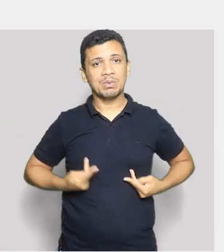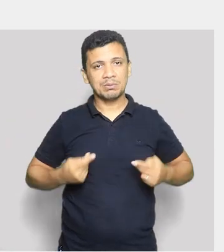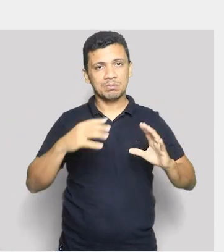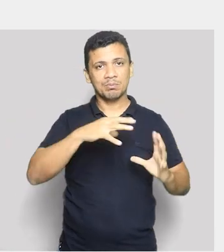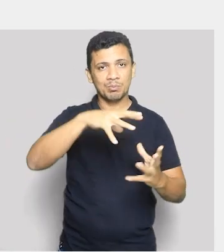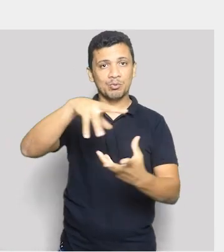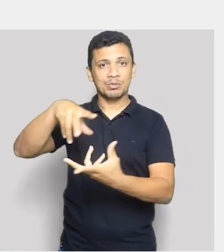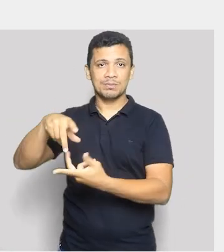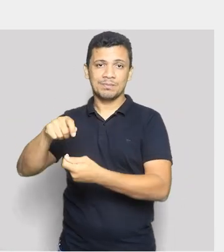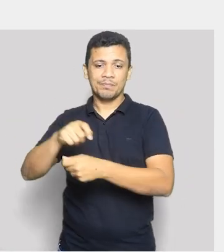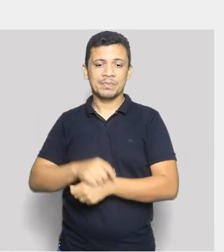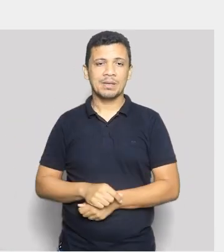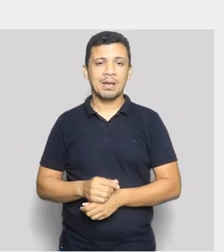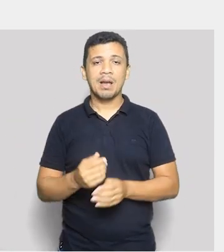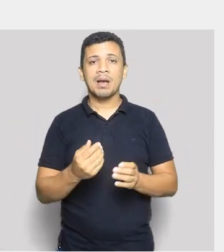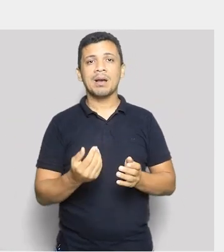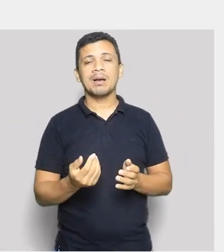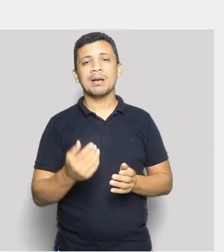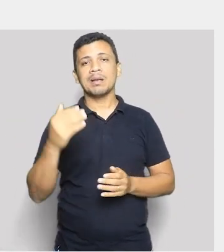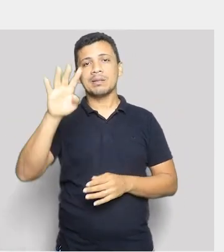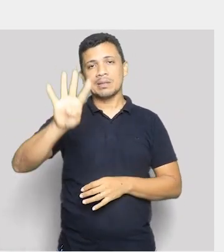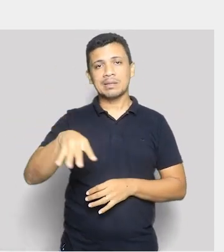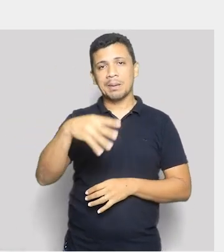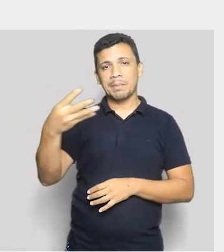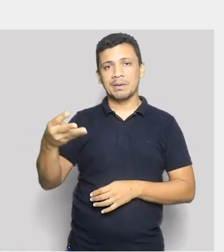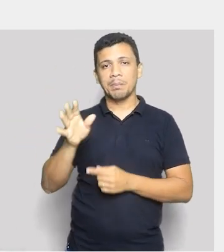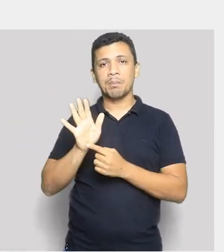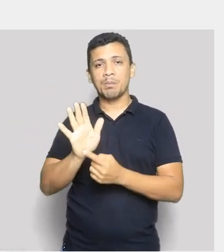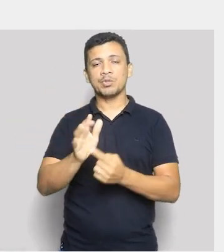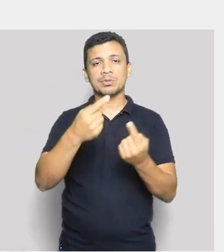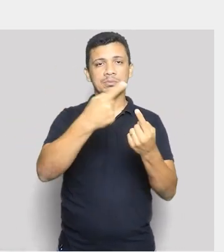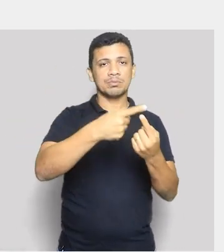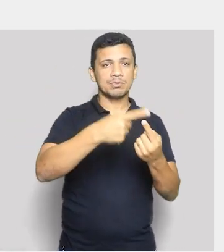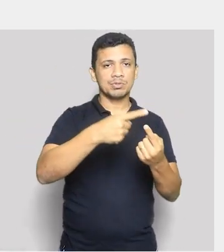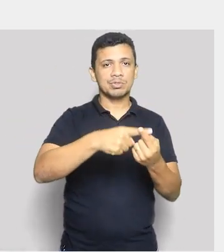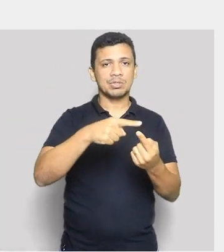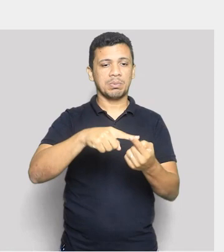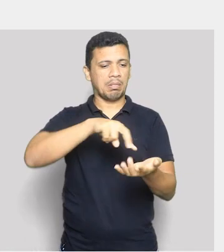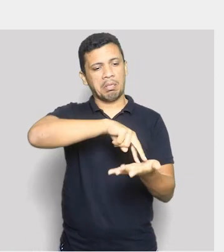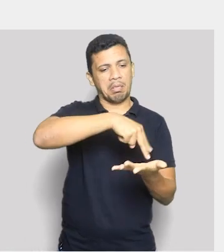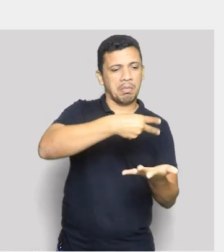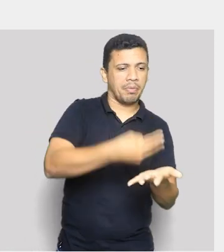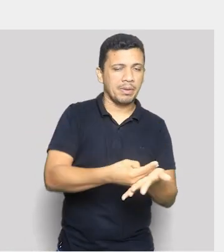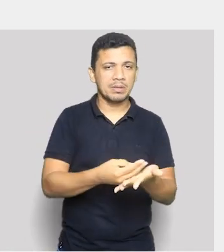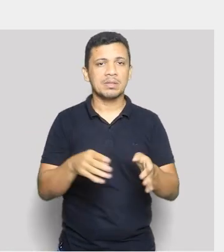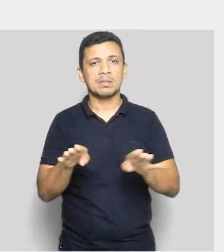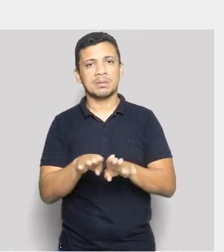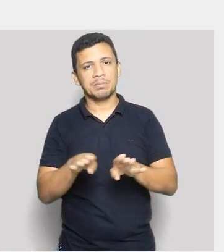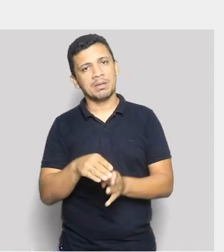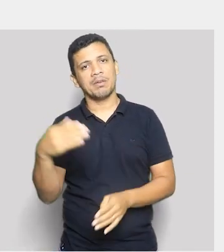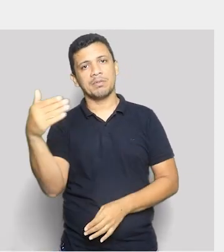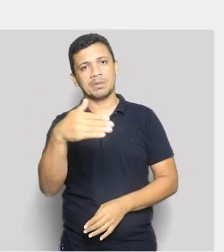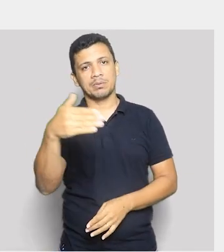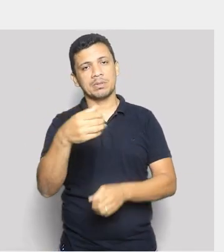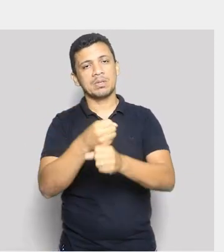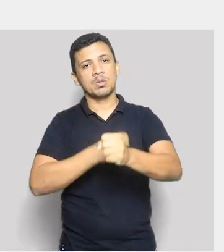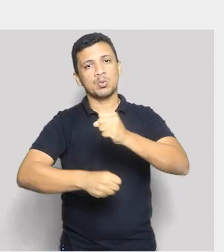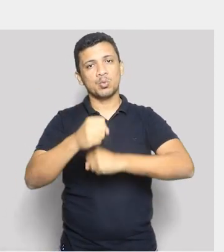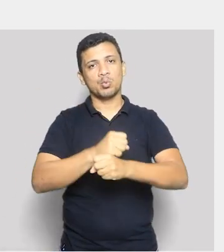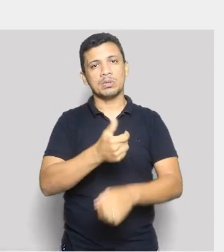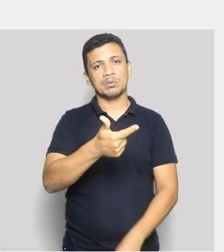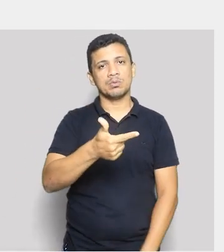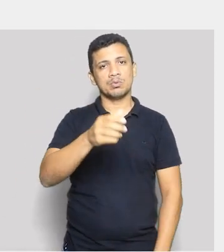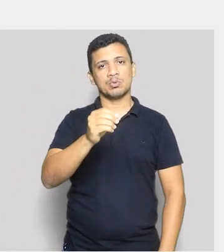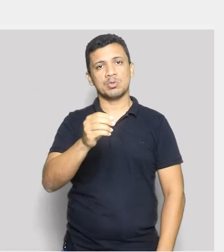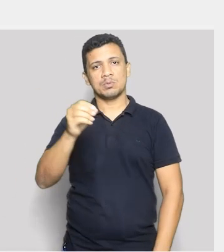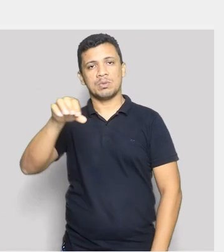tabela a seguir mostra alguns tipos de acidentes e suas incidências em milhares no ano de 2009 nos Estados